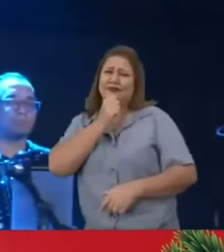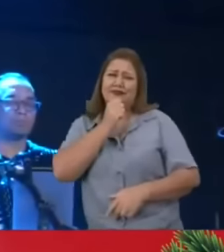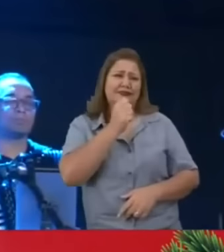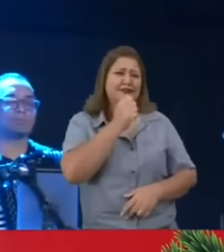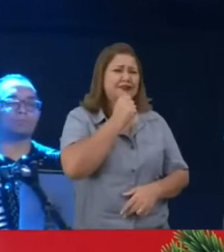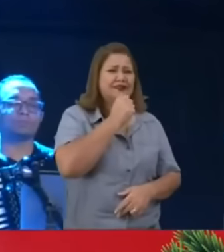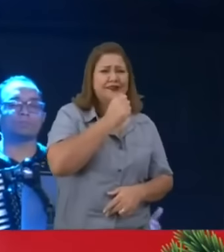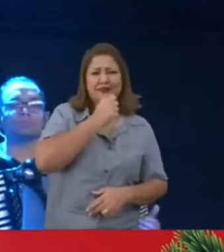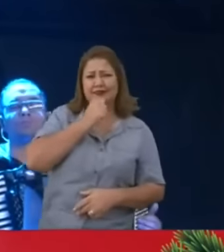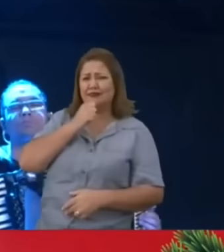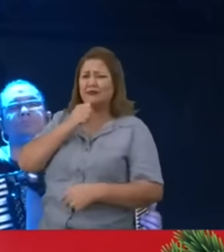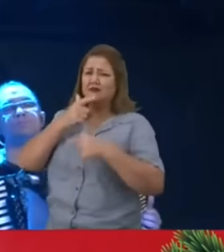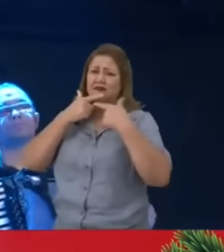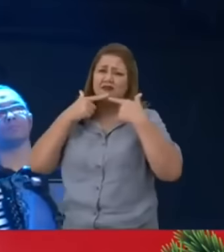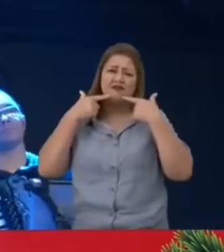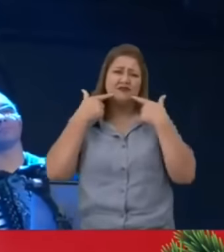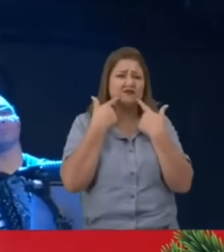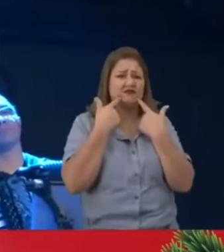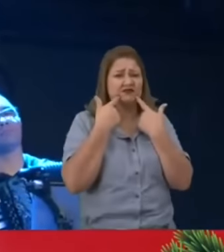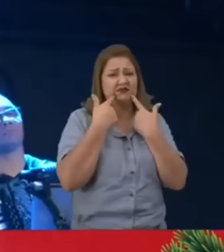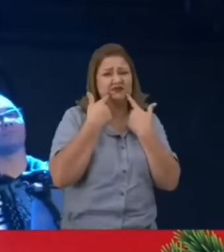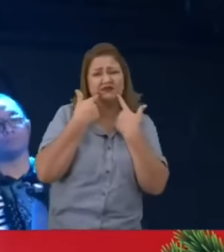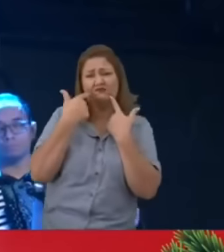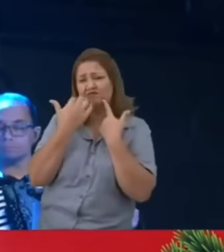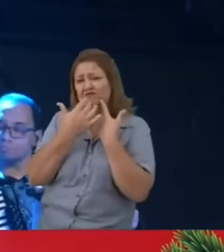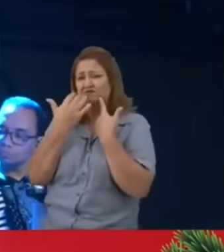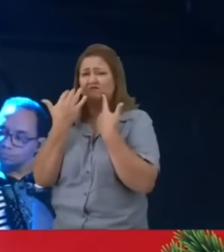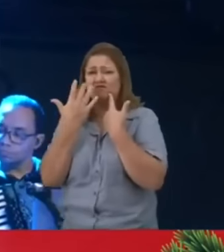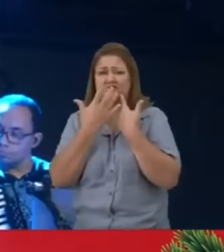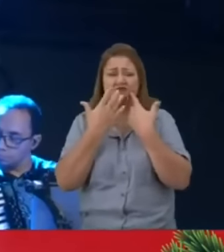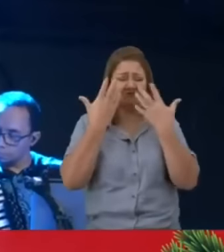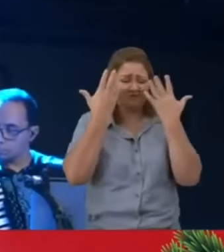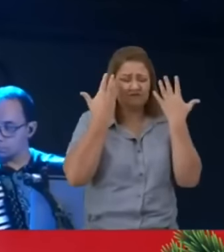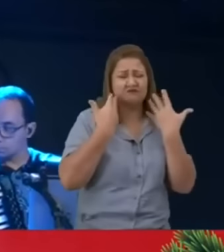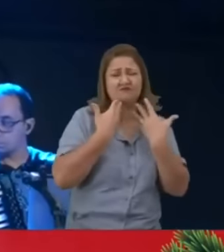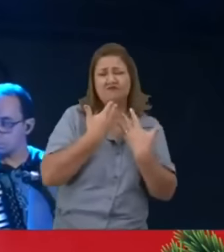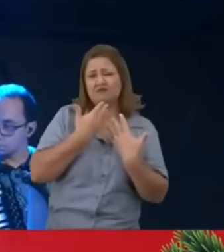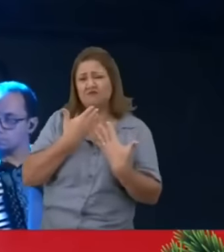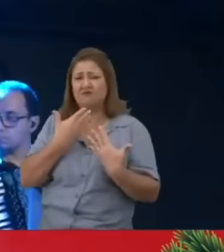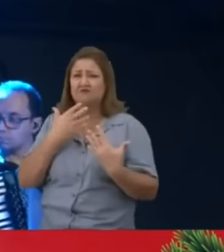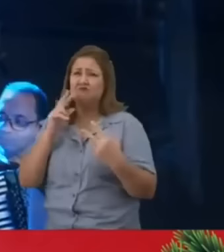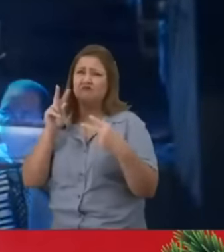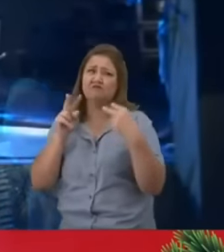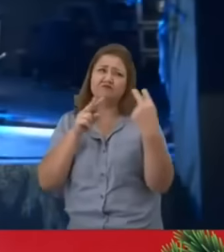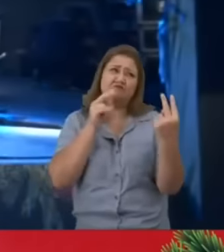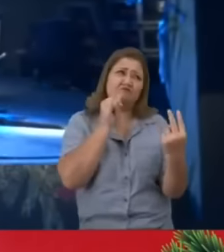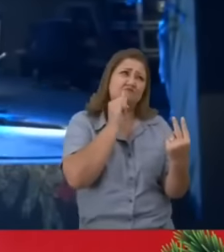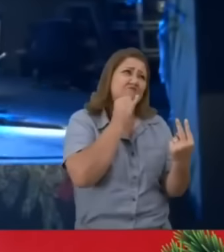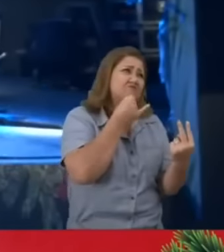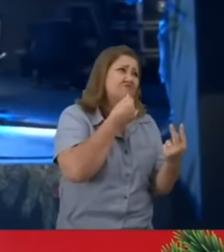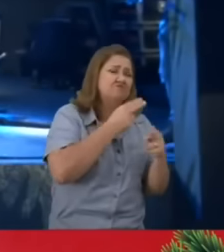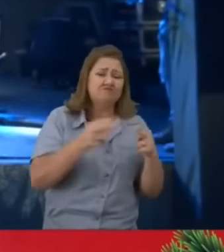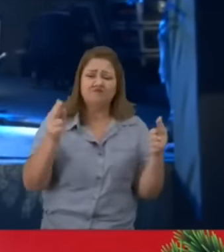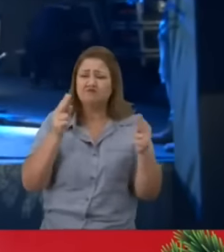Até o meu sorriso é tão sem graça, não há nada que desfaça essa tristeza em meu olhar.